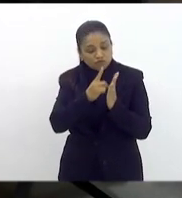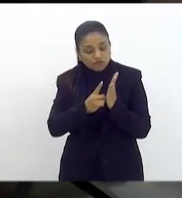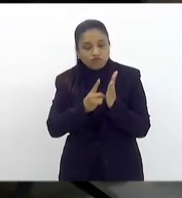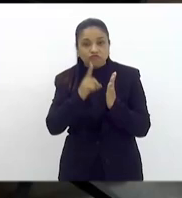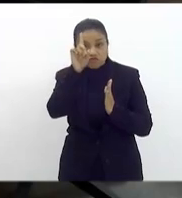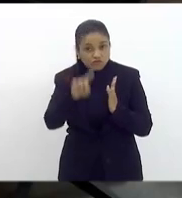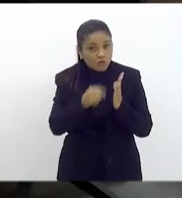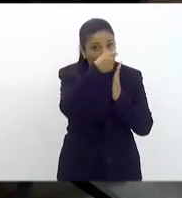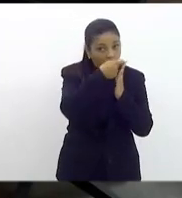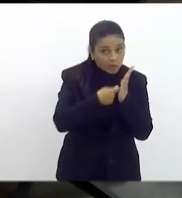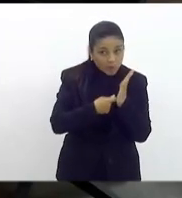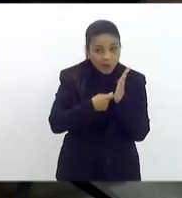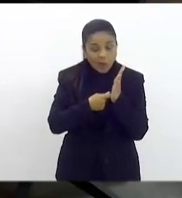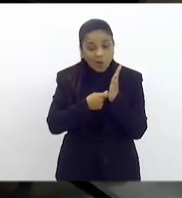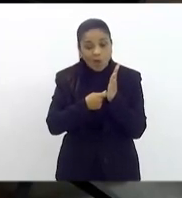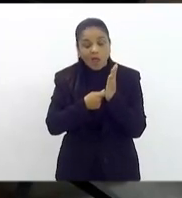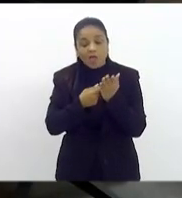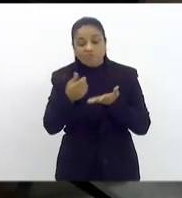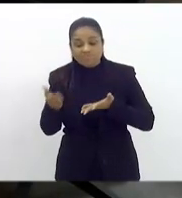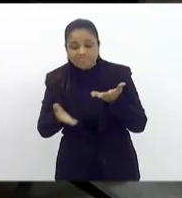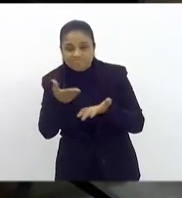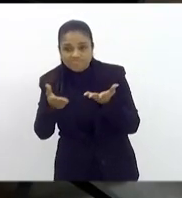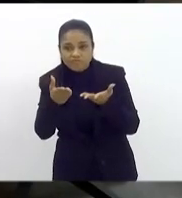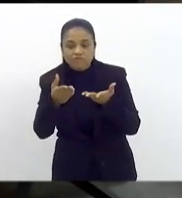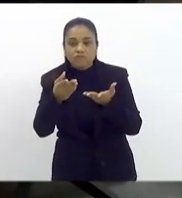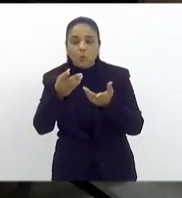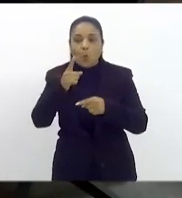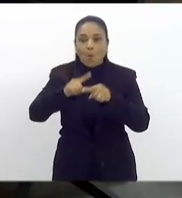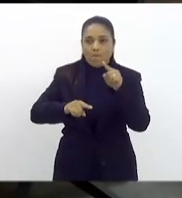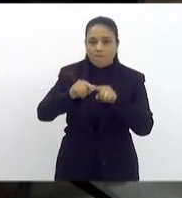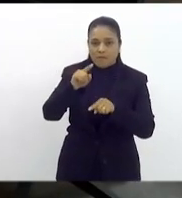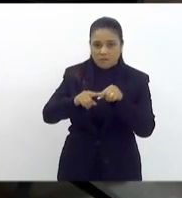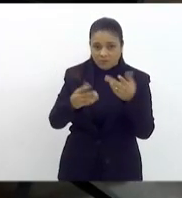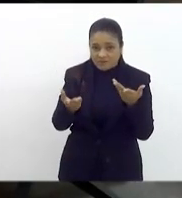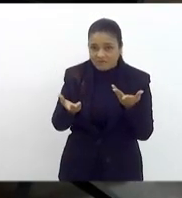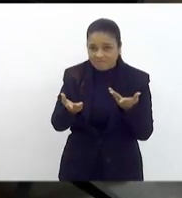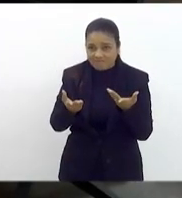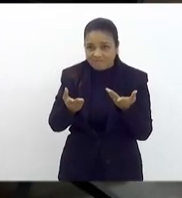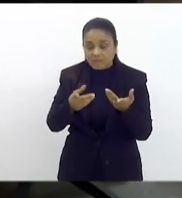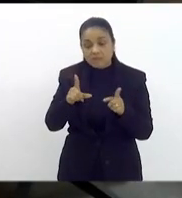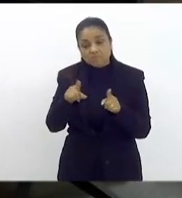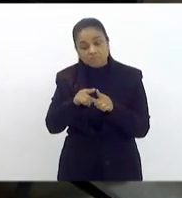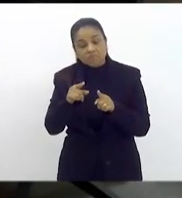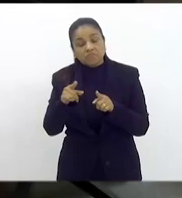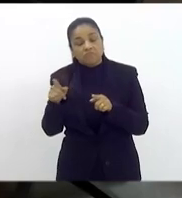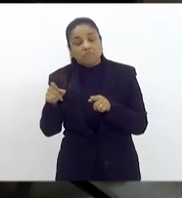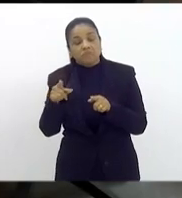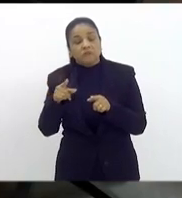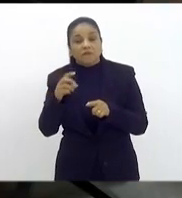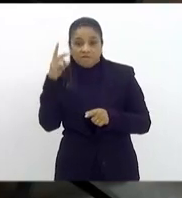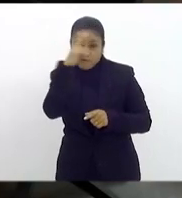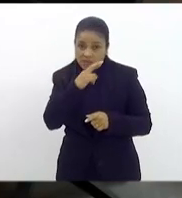ou uma mercadoria. Os tribunais estão achando que cabe ICMS.